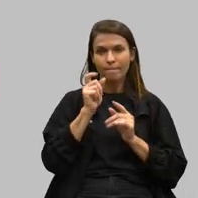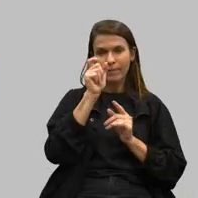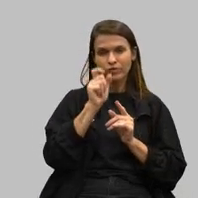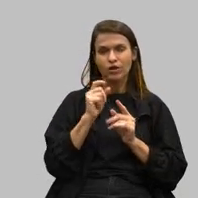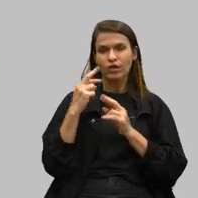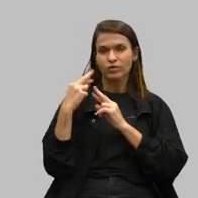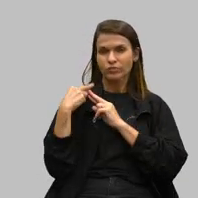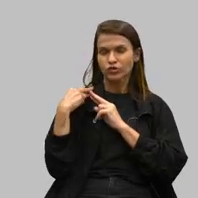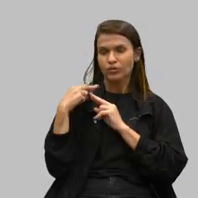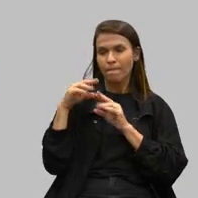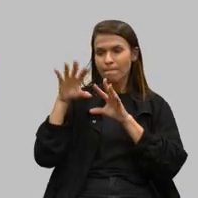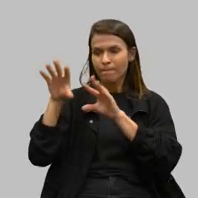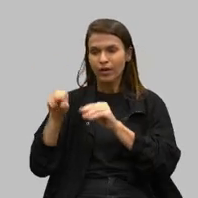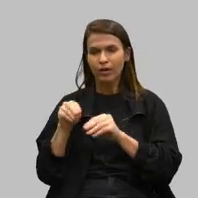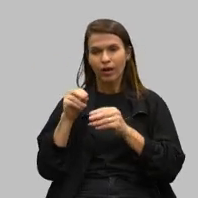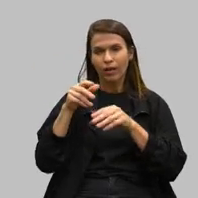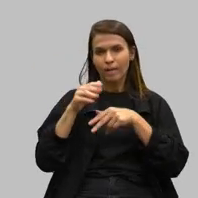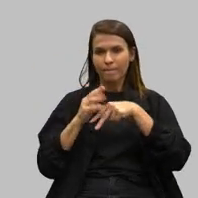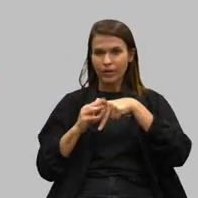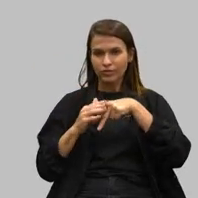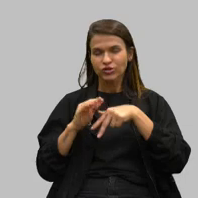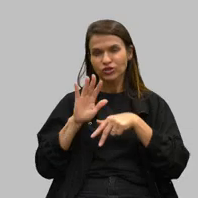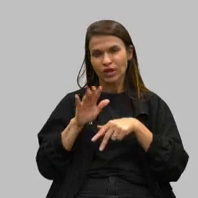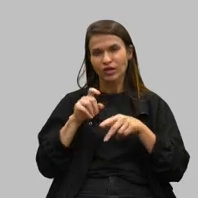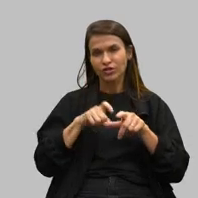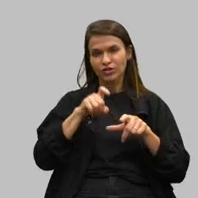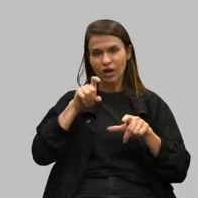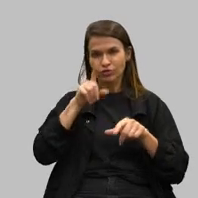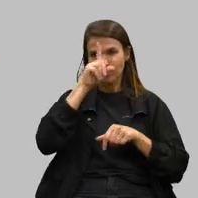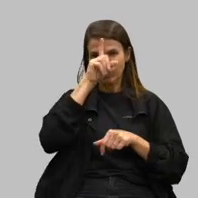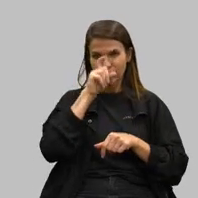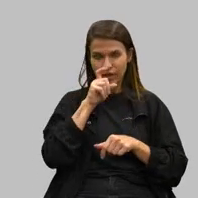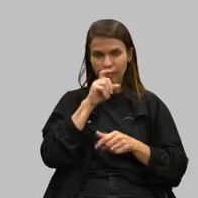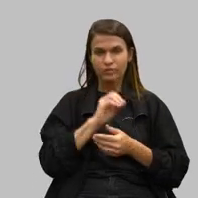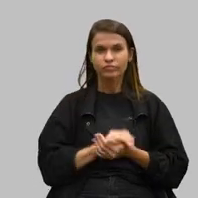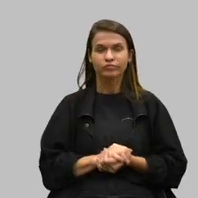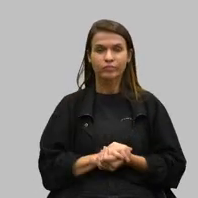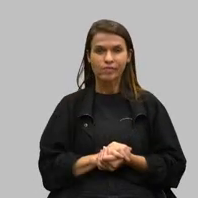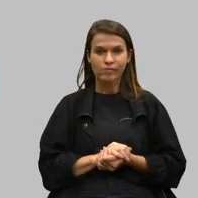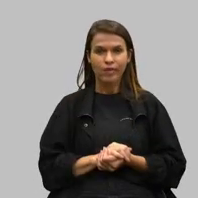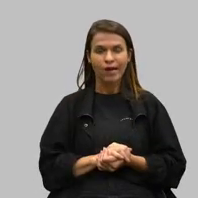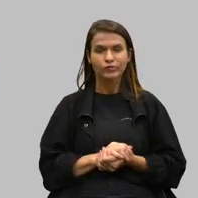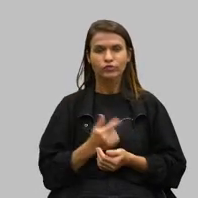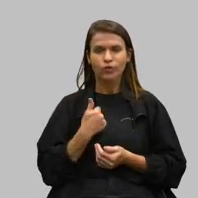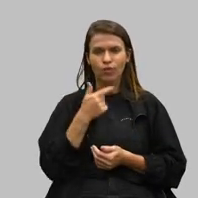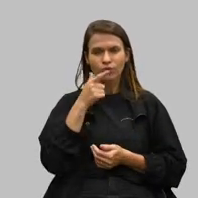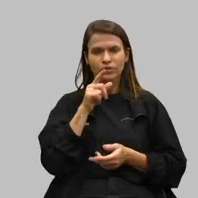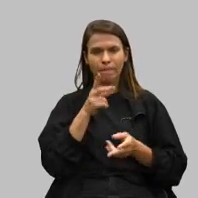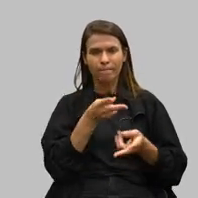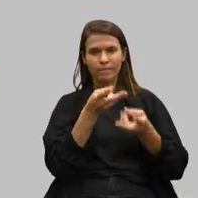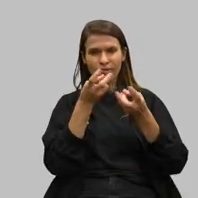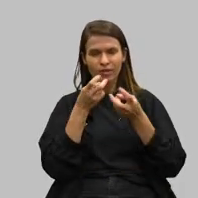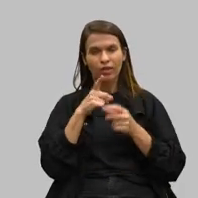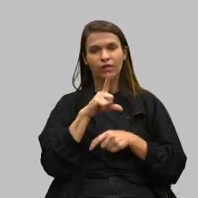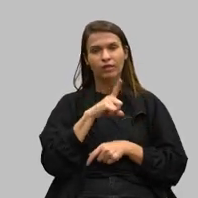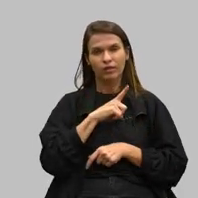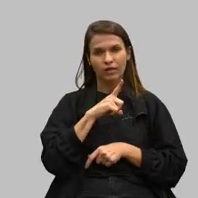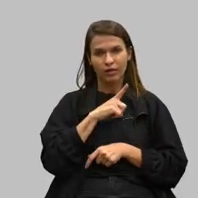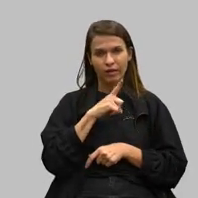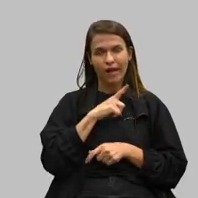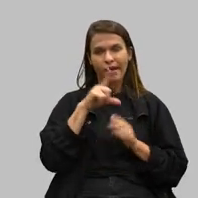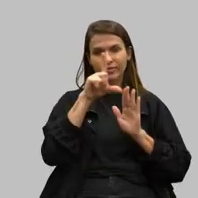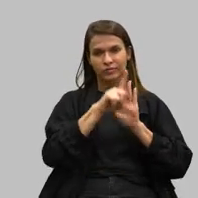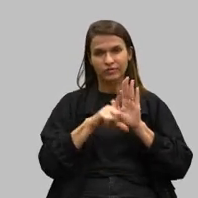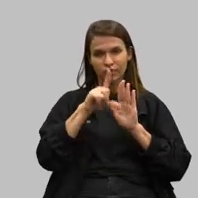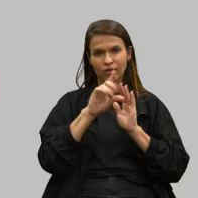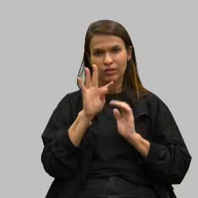pacientes que já estão de alta nos hospitais. Hoje, pelo que eu consegui enxergar, existe a legislação sobre